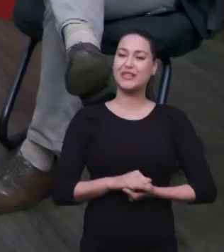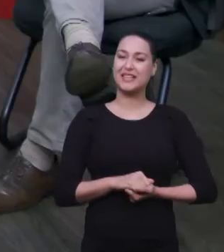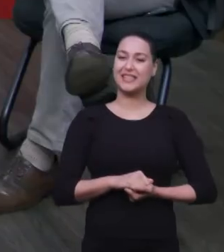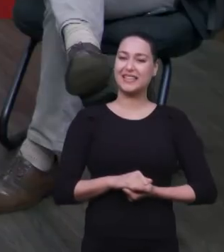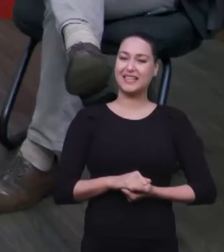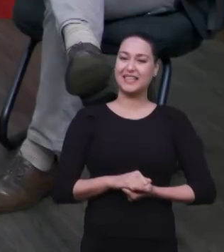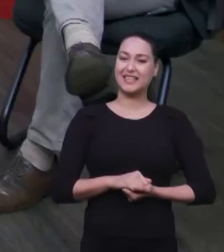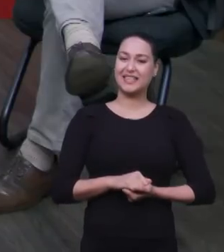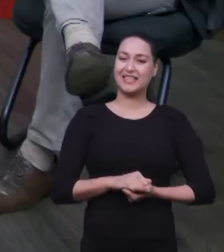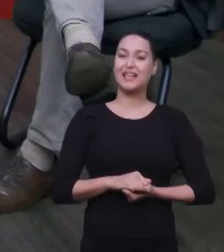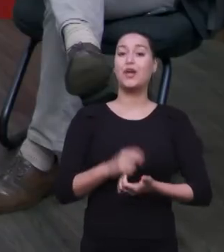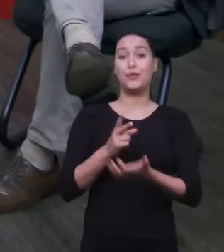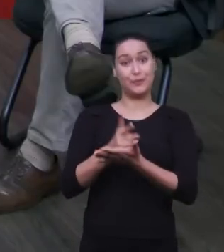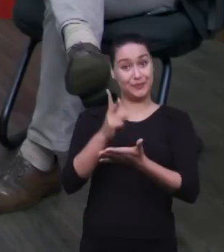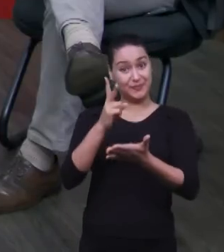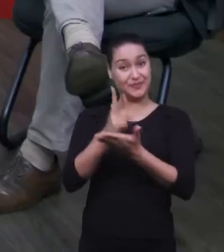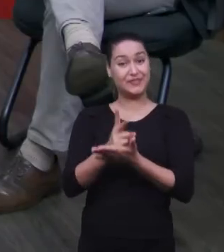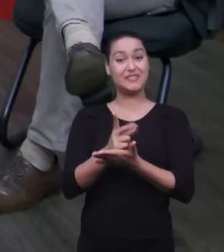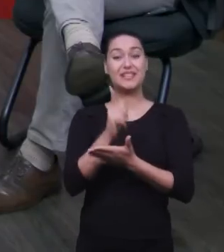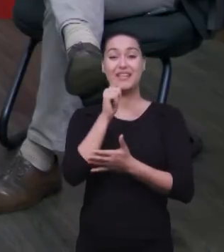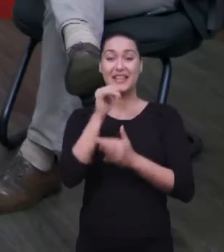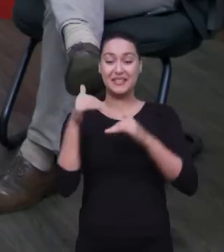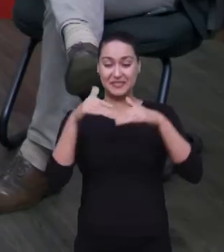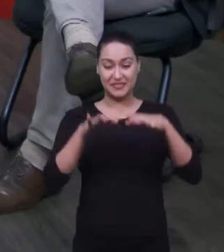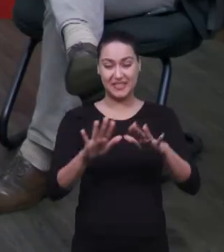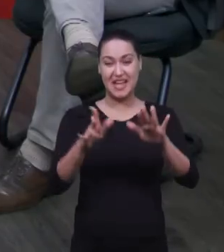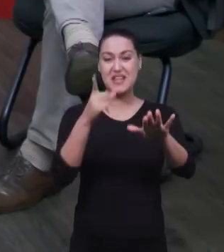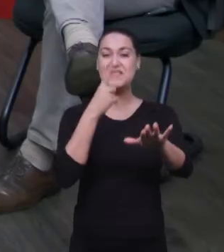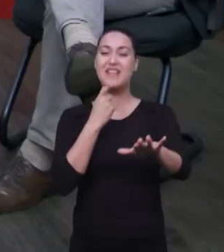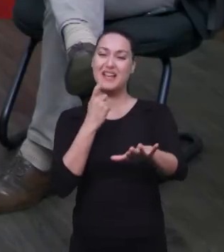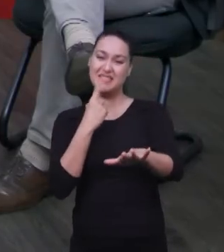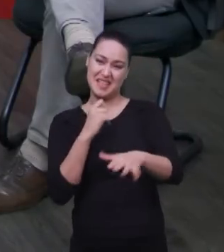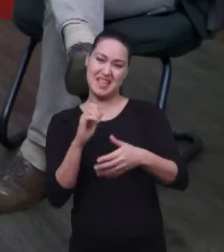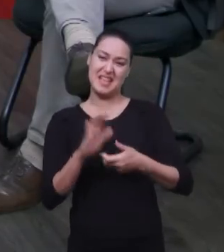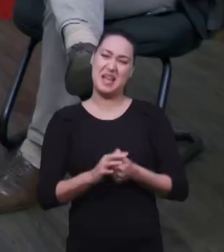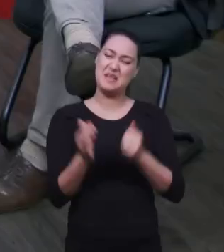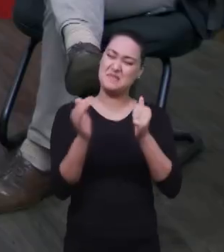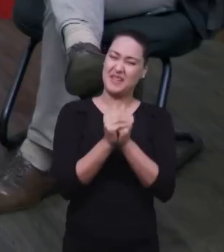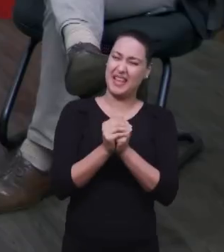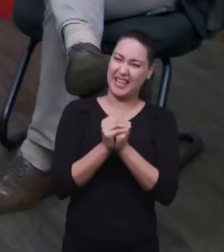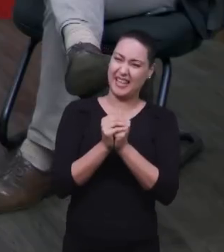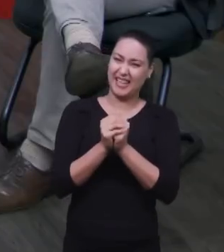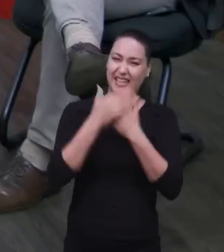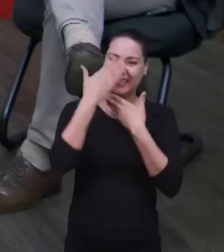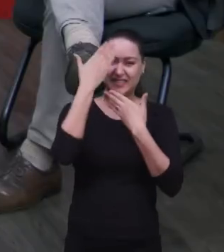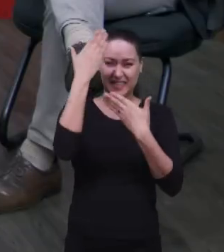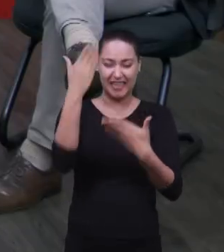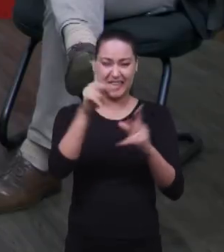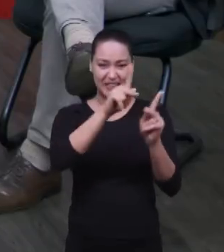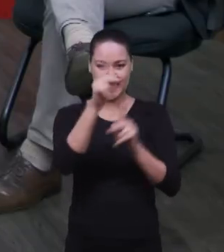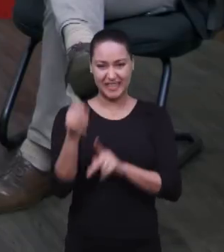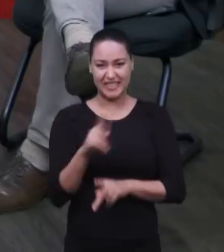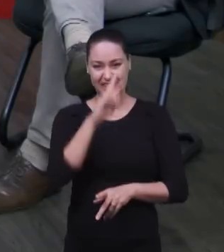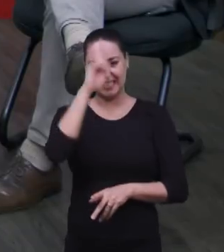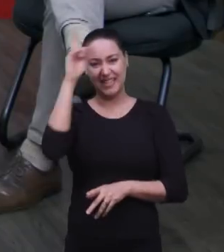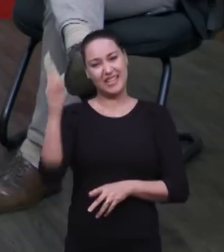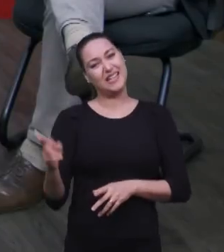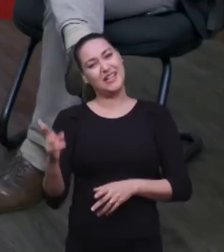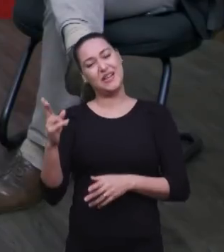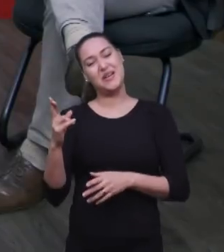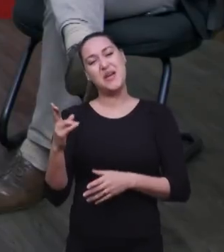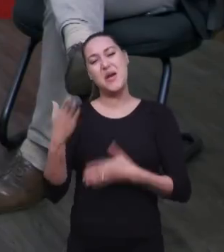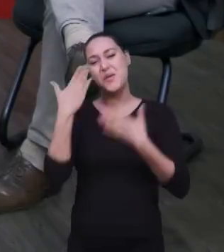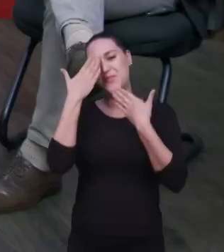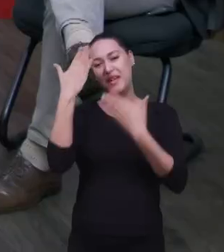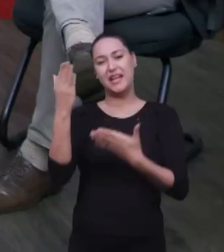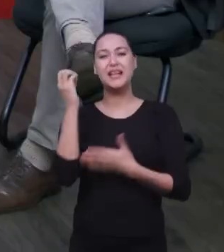Juntos aqui e em frente, né, atravessando o Mar Vermelho. Amém. Obrigado, Paz, pastor Senhor, José. querido. Paz do Senhor, muito obrigado pela oportunidade. E